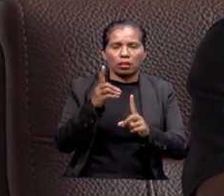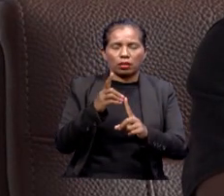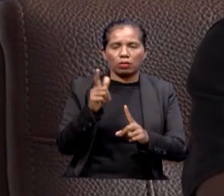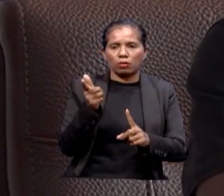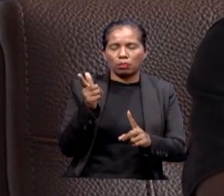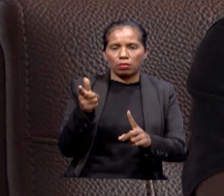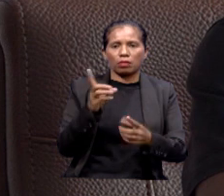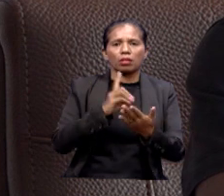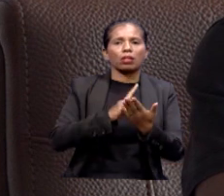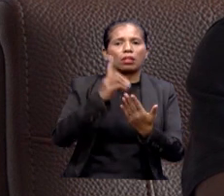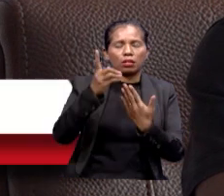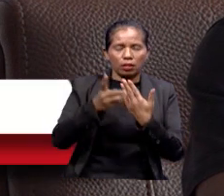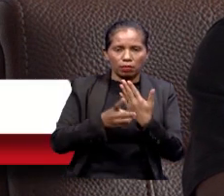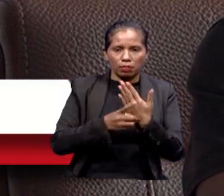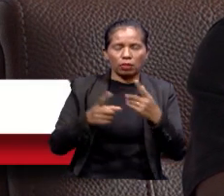dezembro até